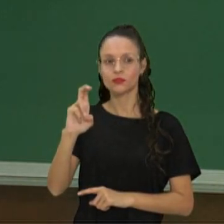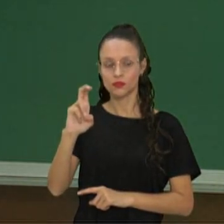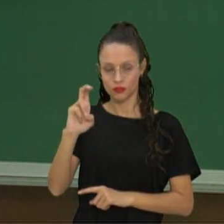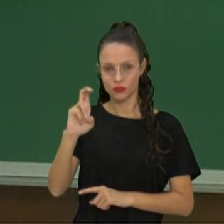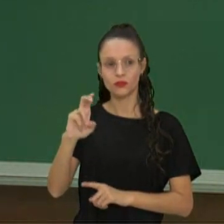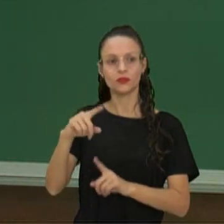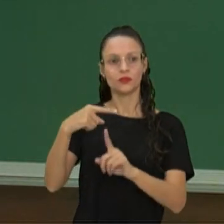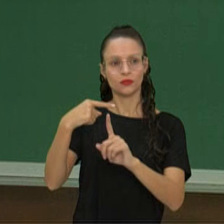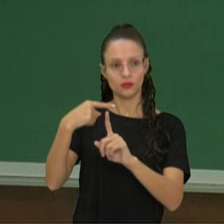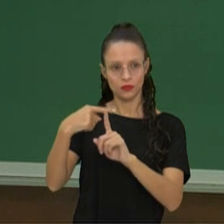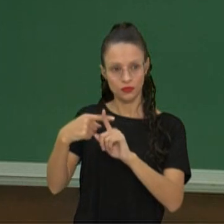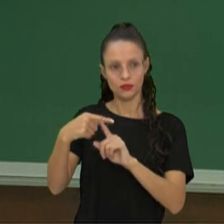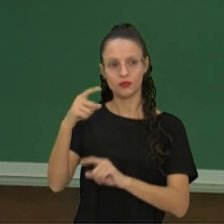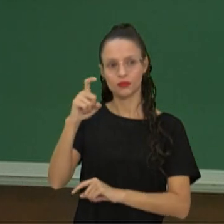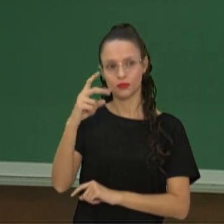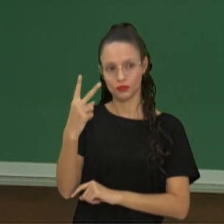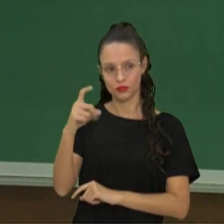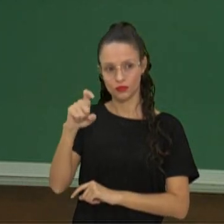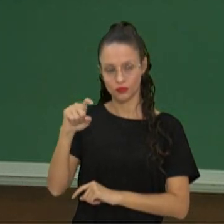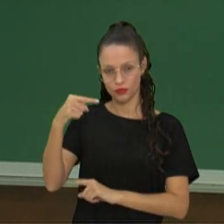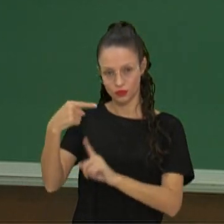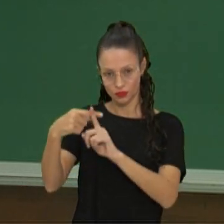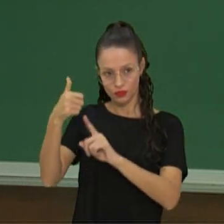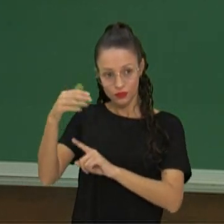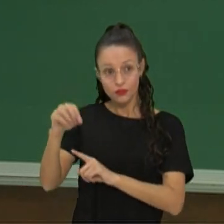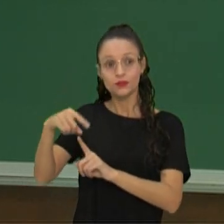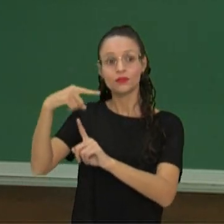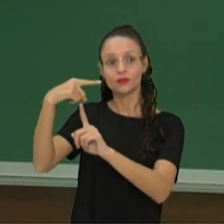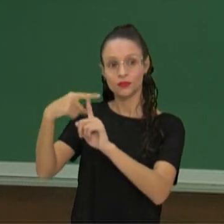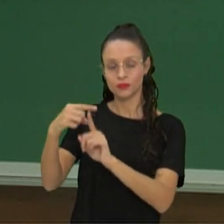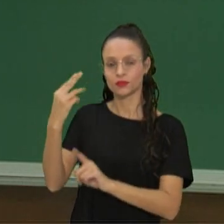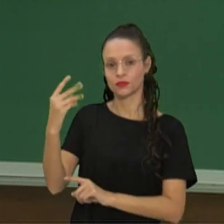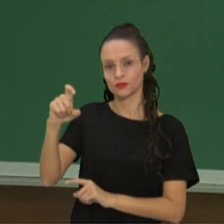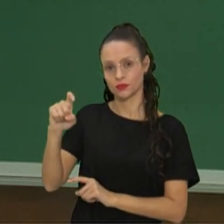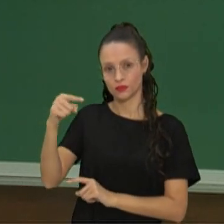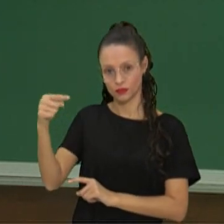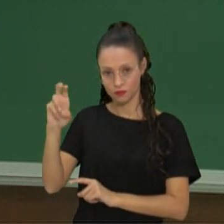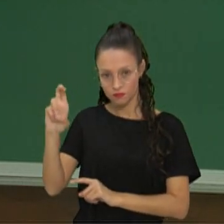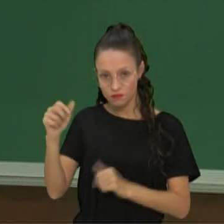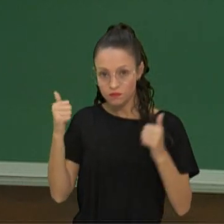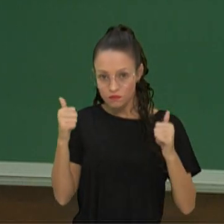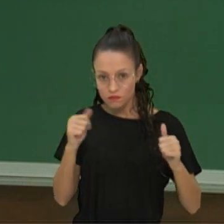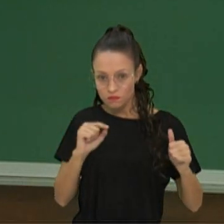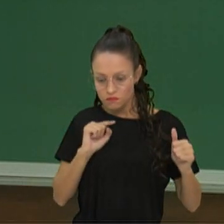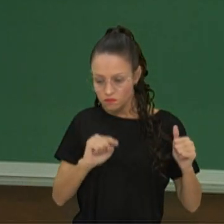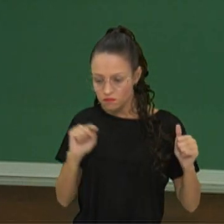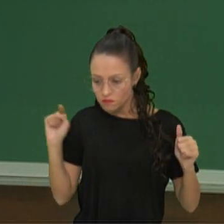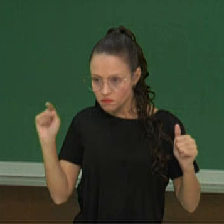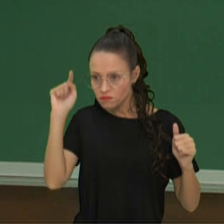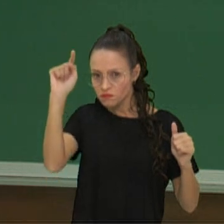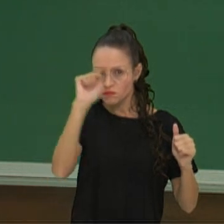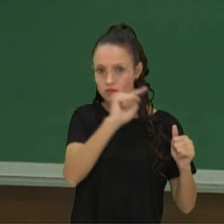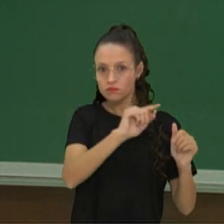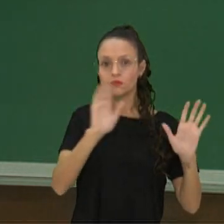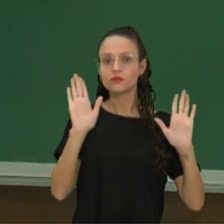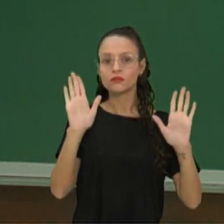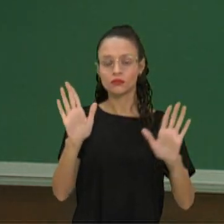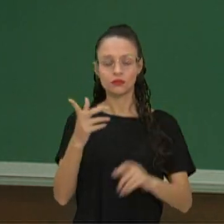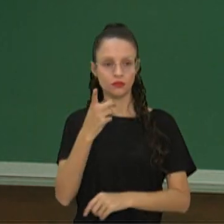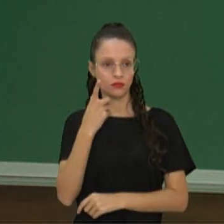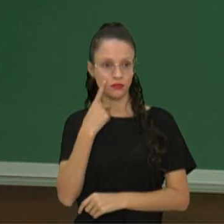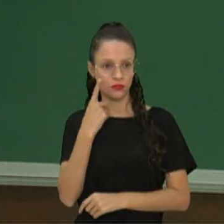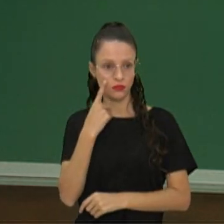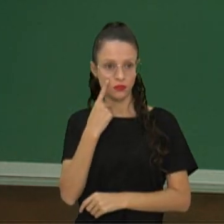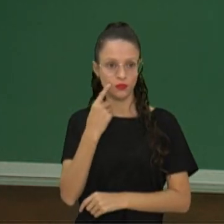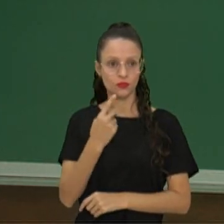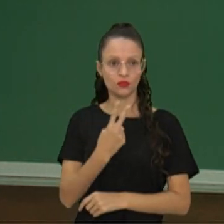tenho 3x menos 5, certo? Beleza. Só que tem uma coisa. Você pode observar o seguinte... O